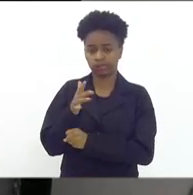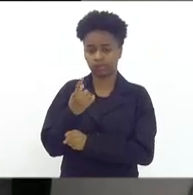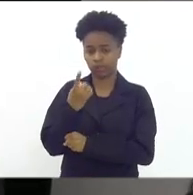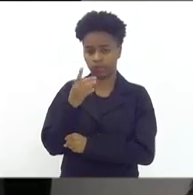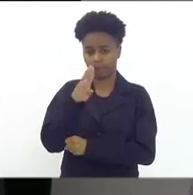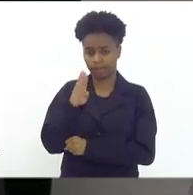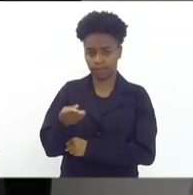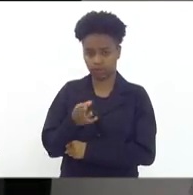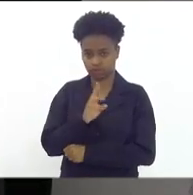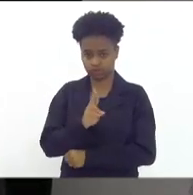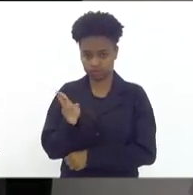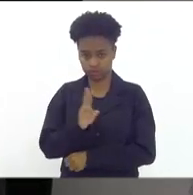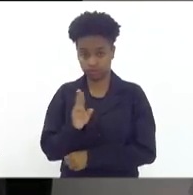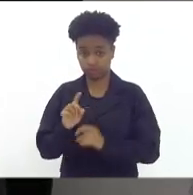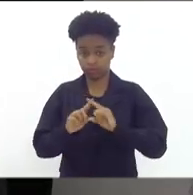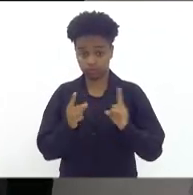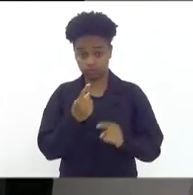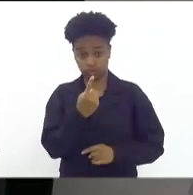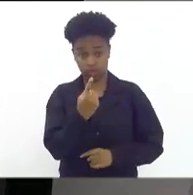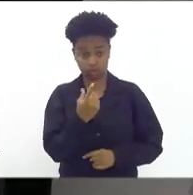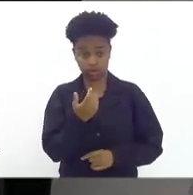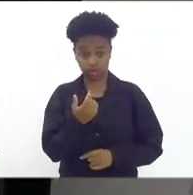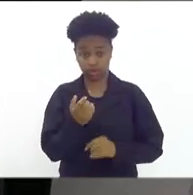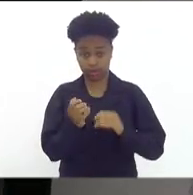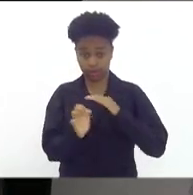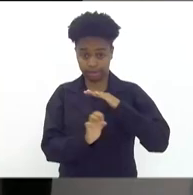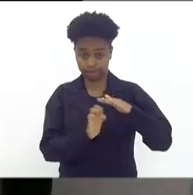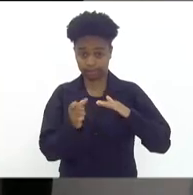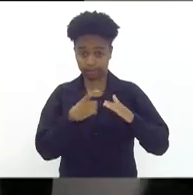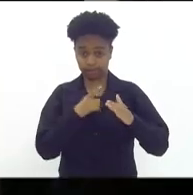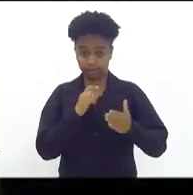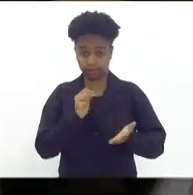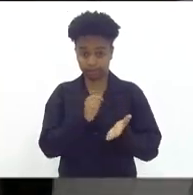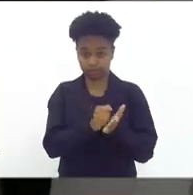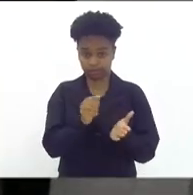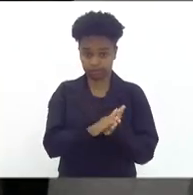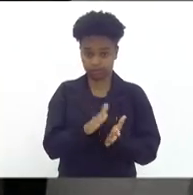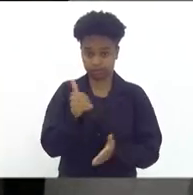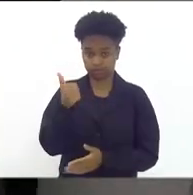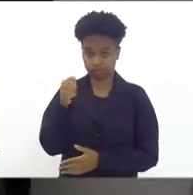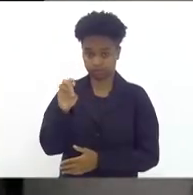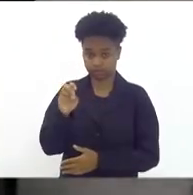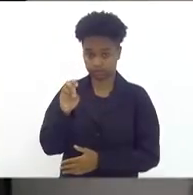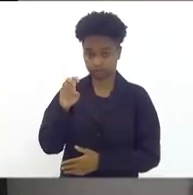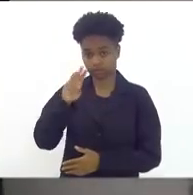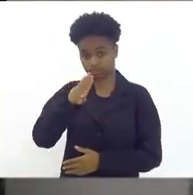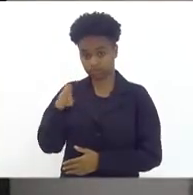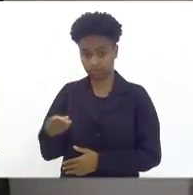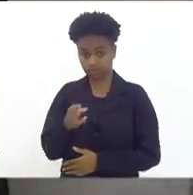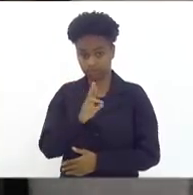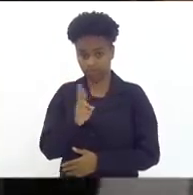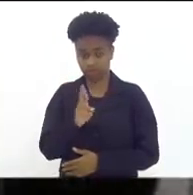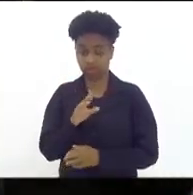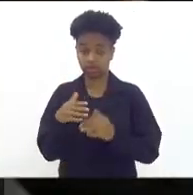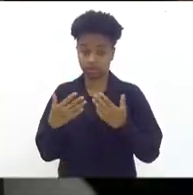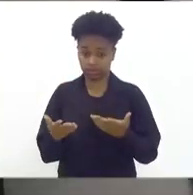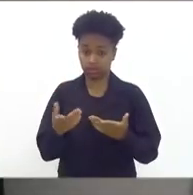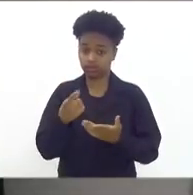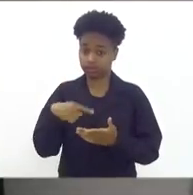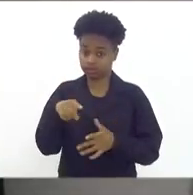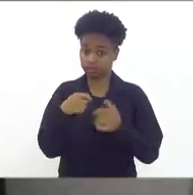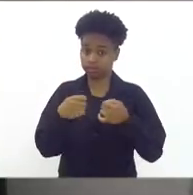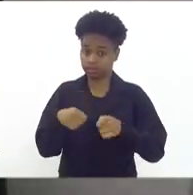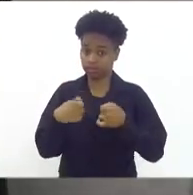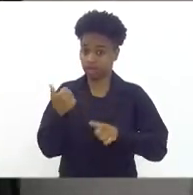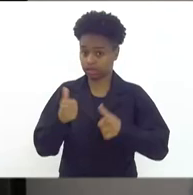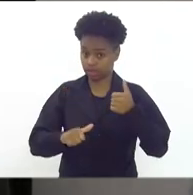de reais e que uma empresa só recebe multa de 500 milhões 15 milhões de reais então também levar esse encontro quando vocês forem Rever